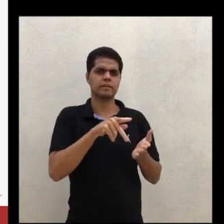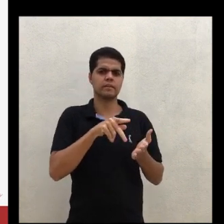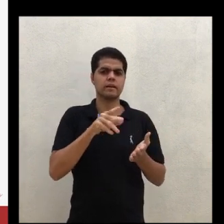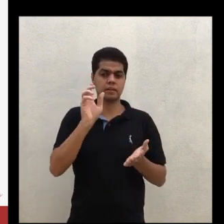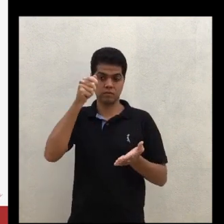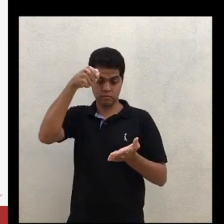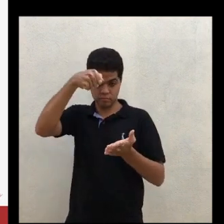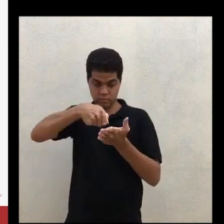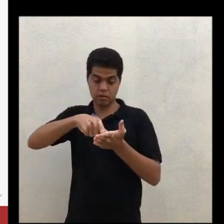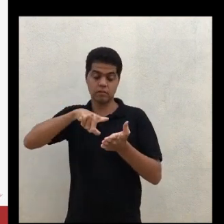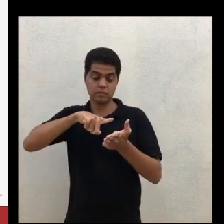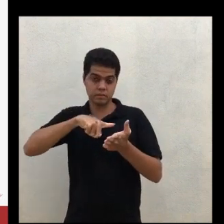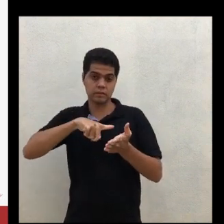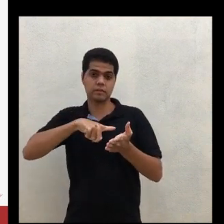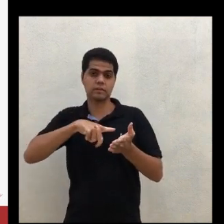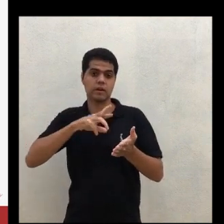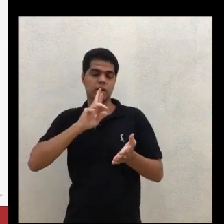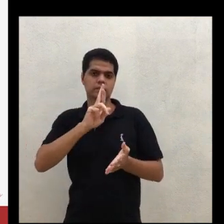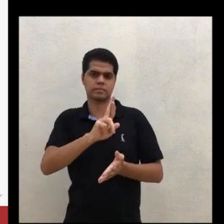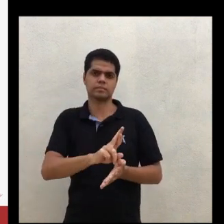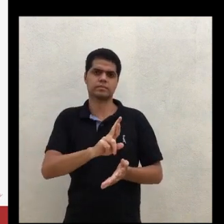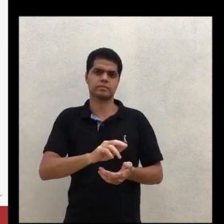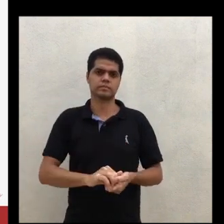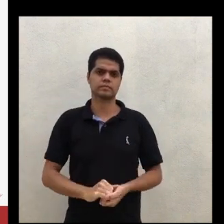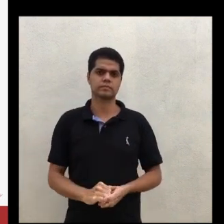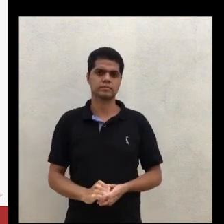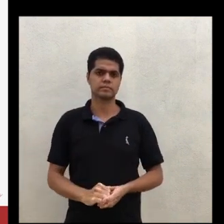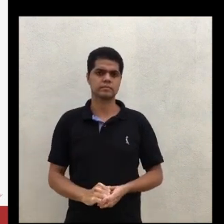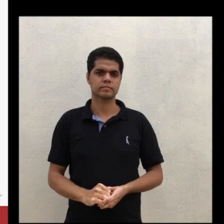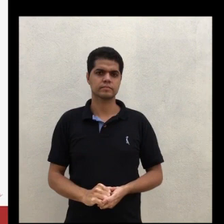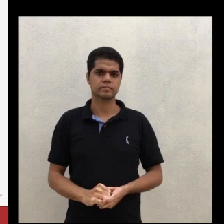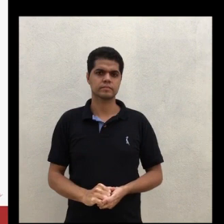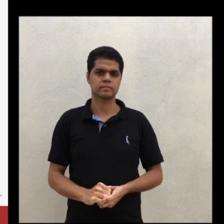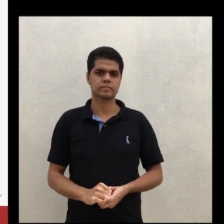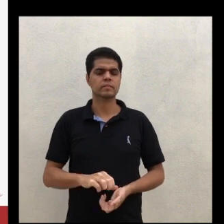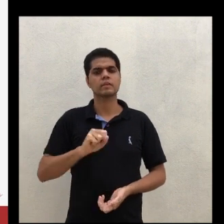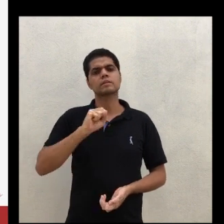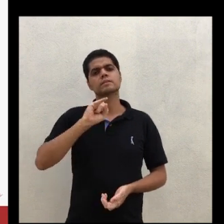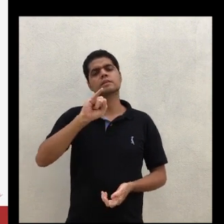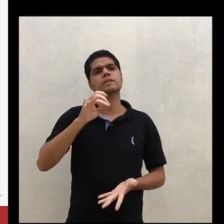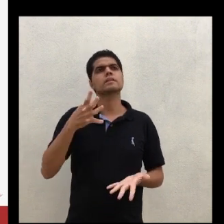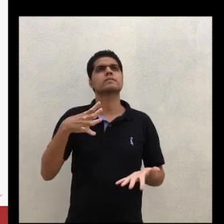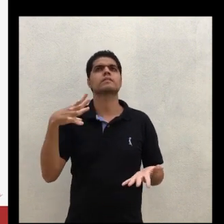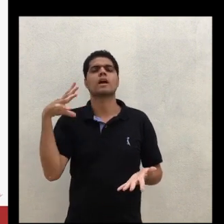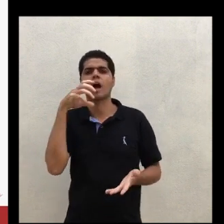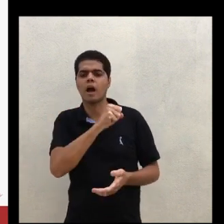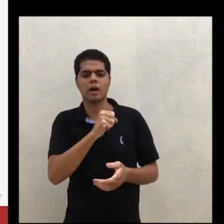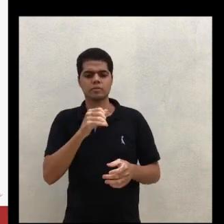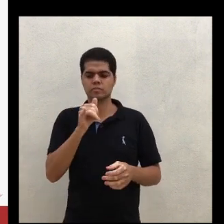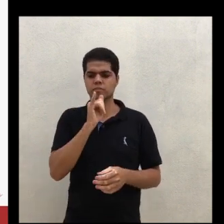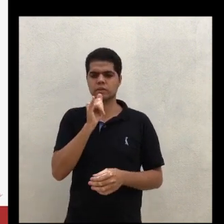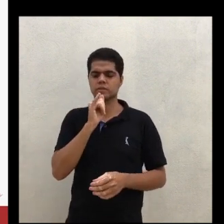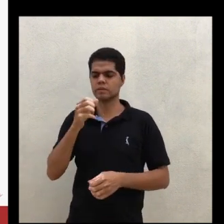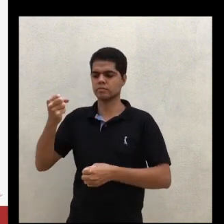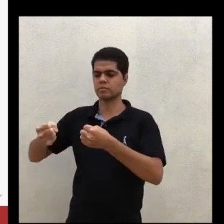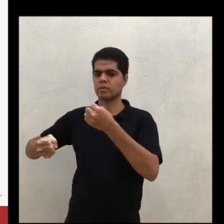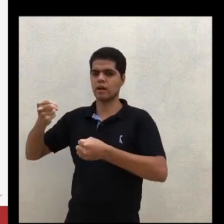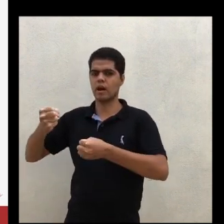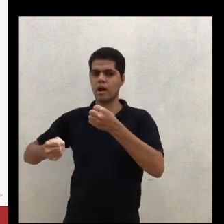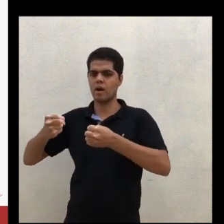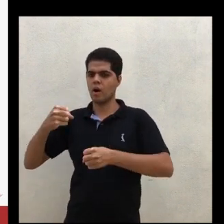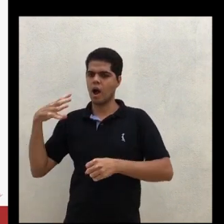Por exemplo, se a velocidade do carro é alta e ao mesmo tempo um obstáculo é perto, então ele vai frear o